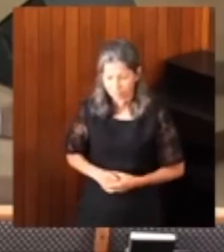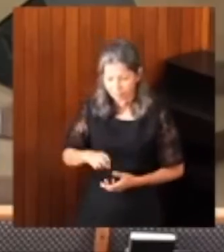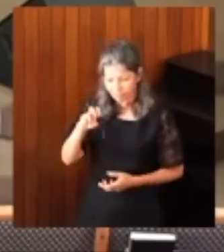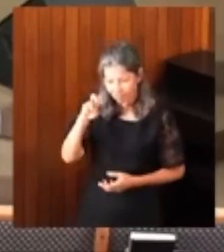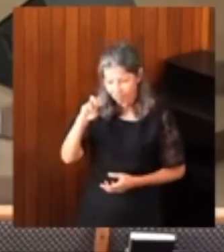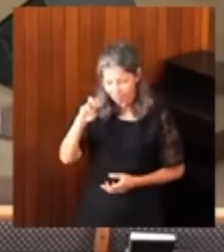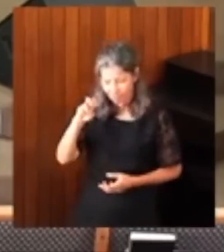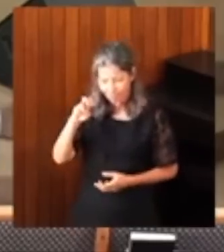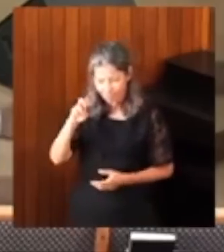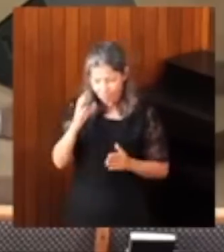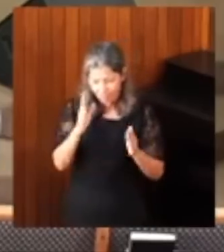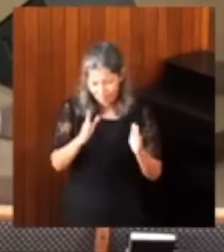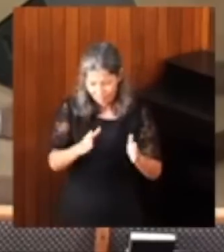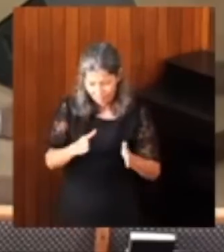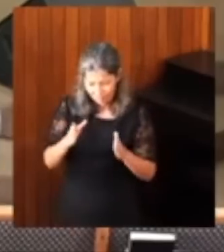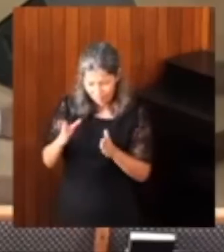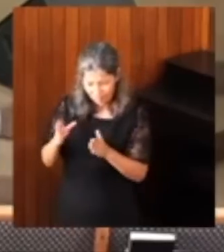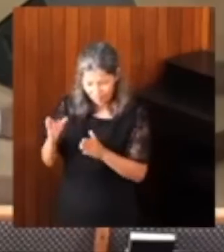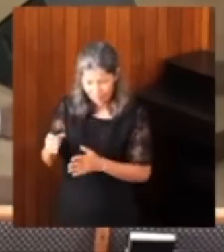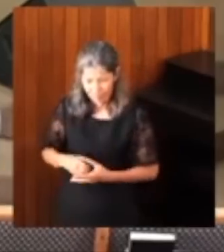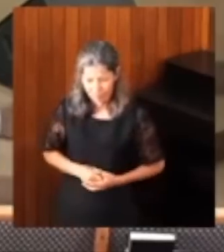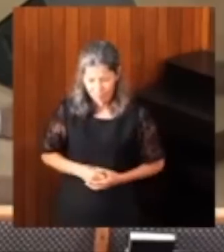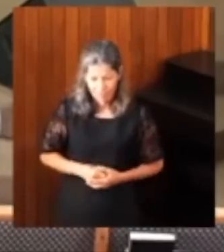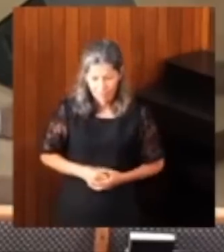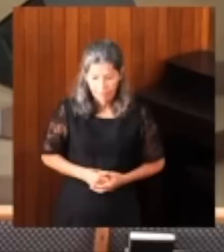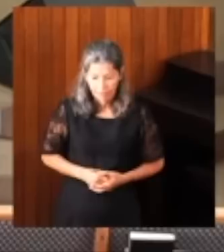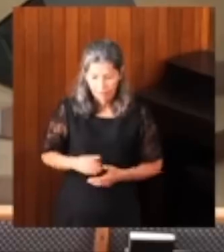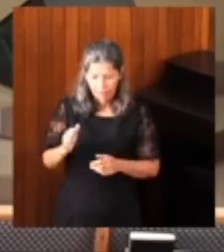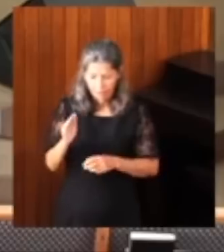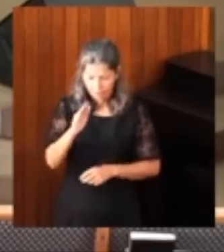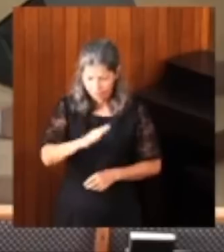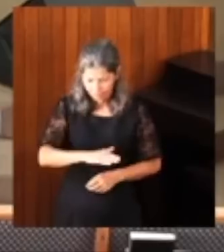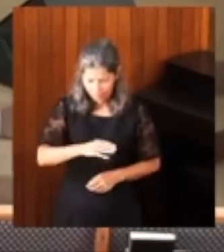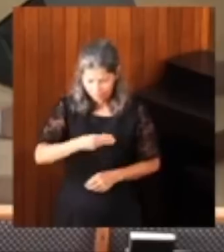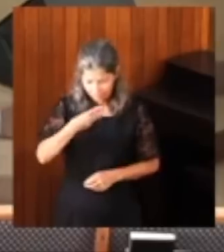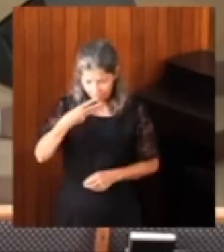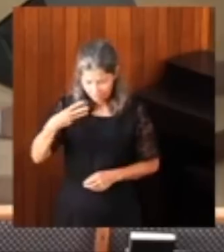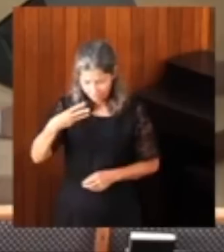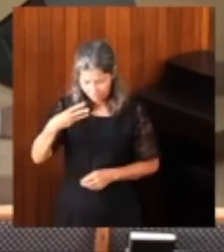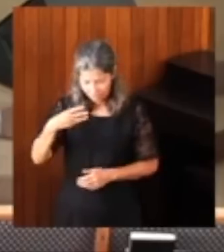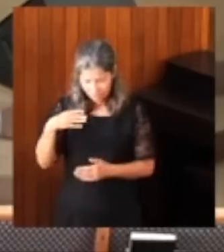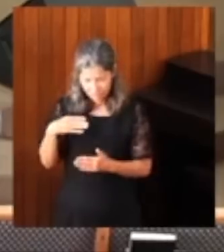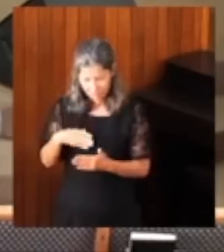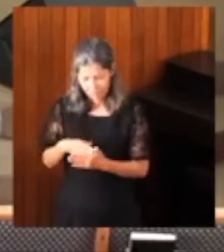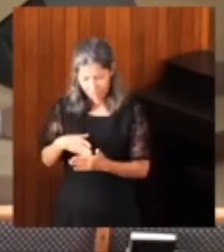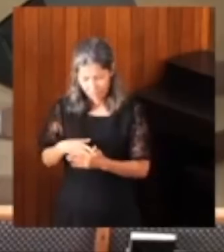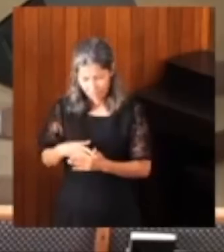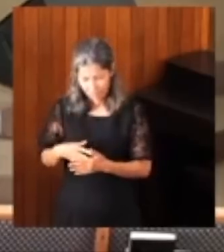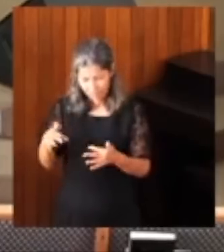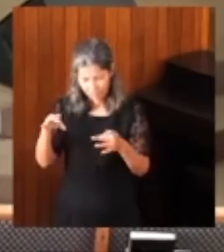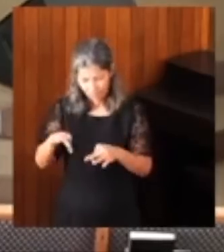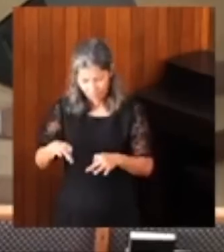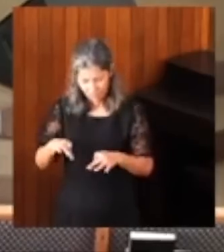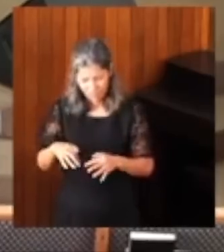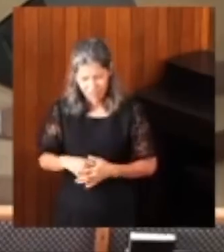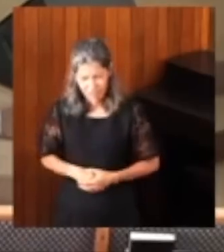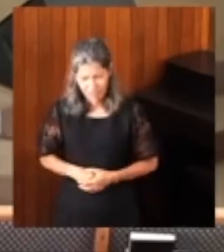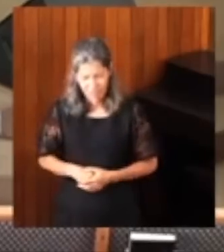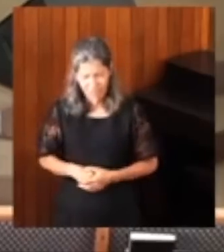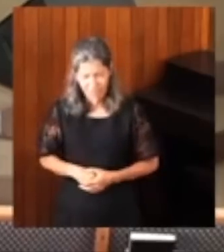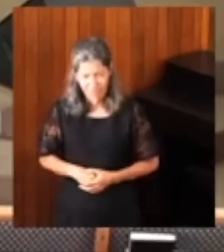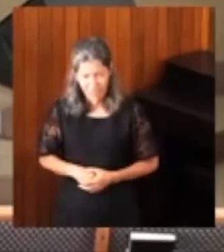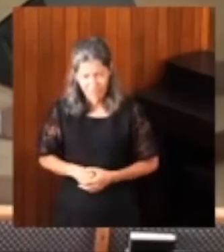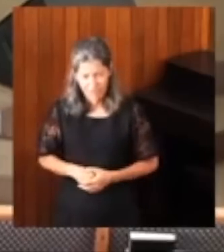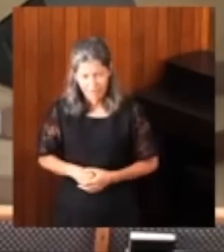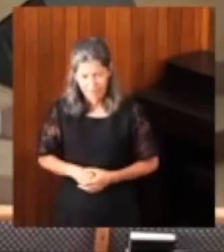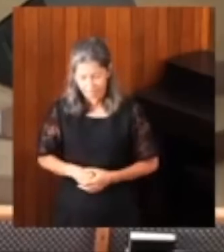Apocalipse. À tarde teremos 3, os últimos. E se eu fosse você, eu não perdi a tarde. Porque nós vamos chegar ali no final glorioso